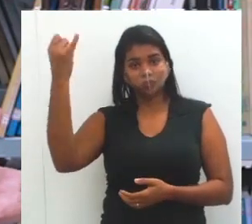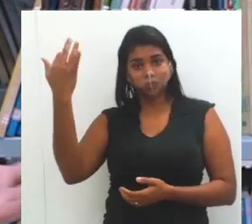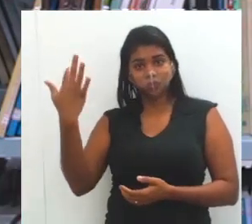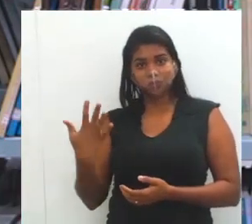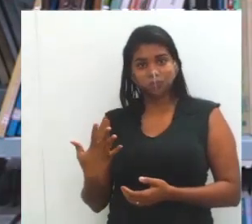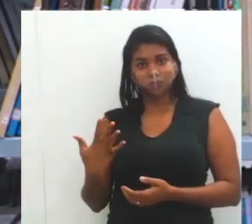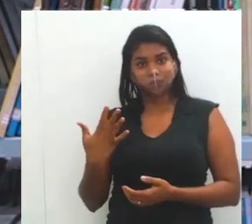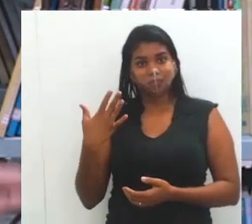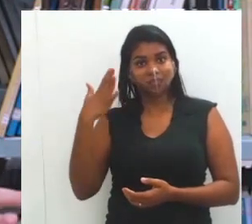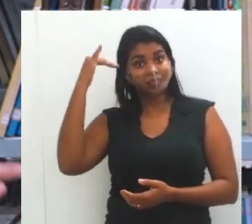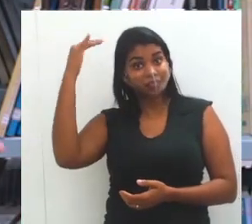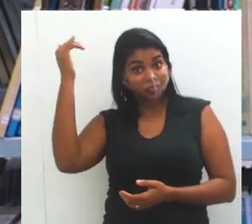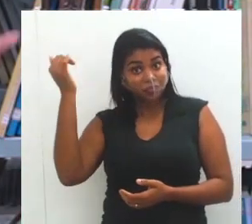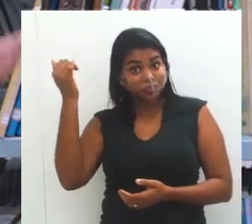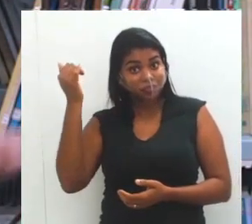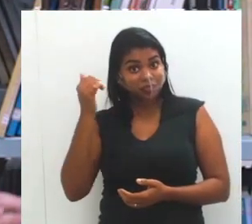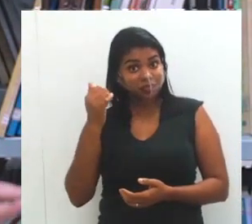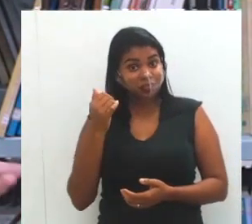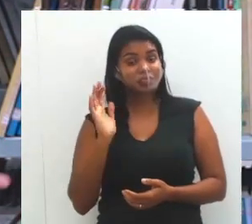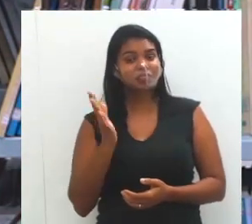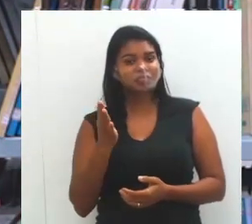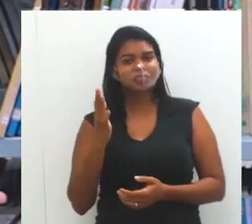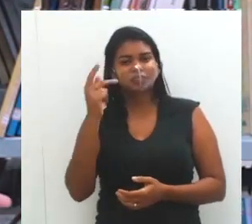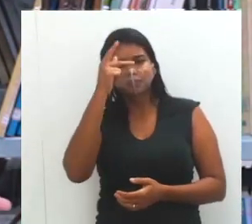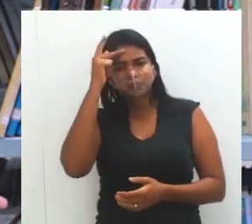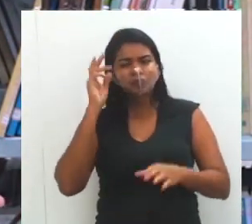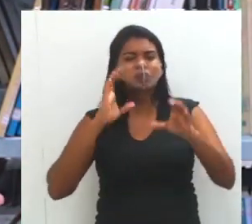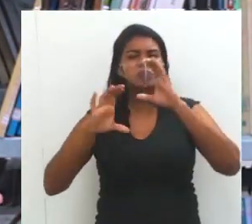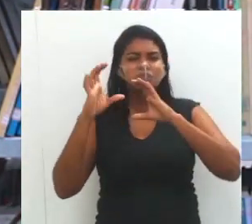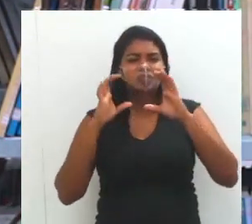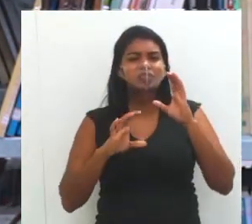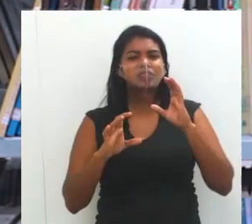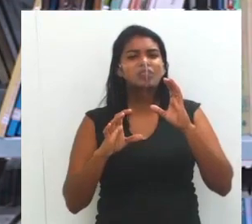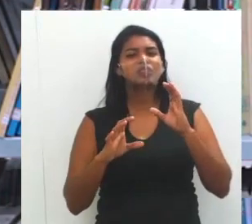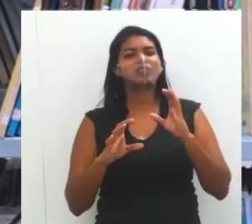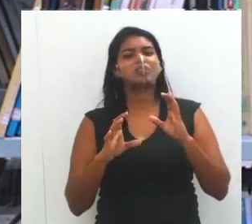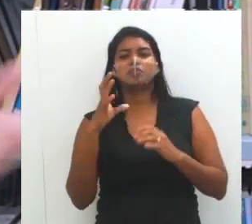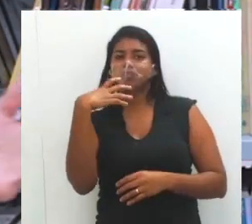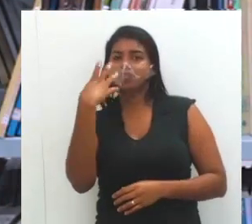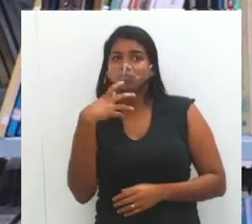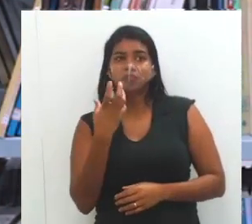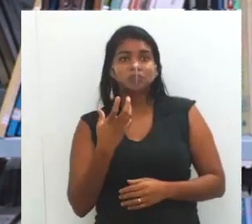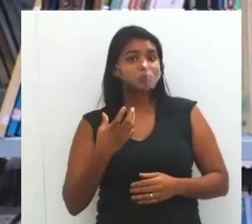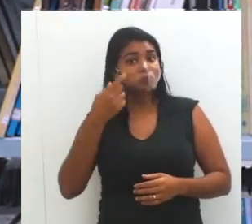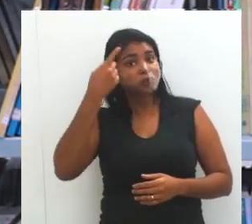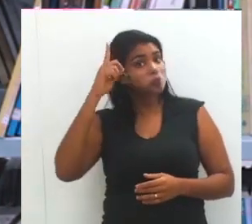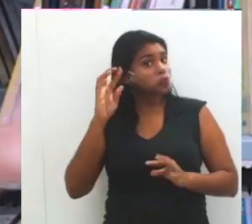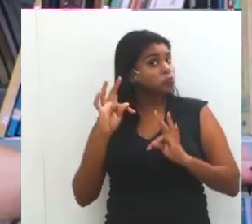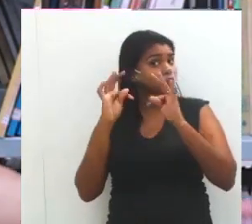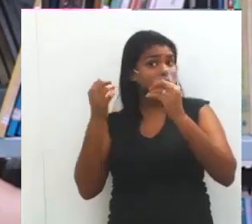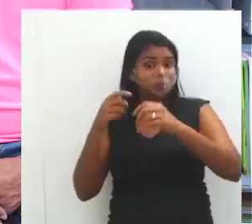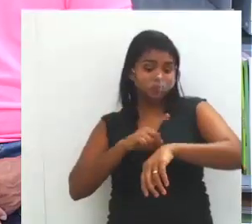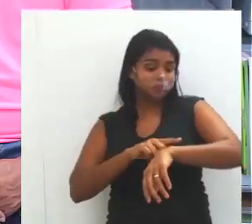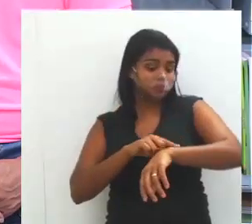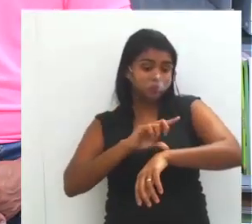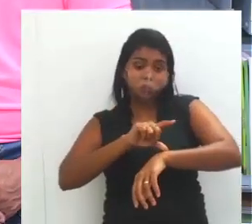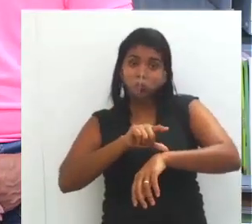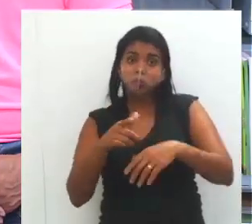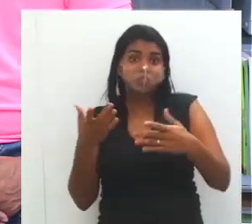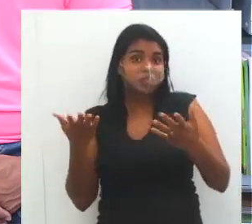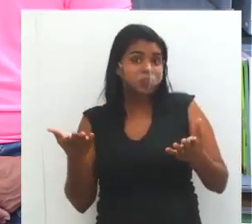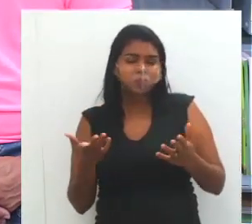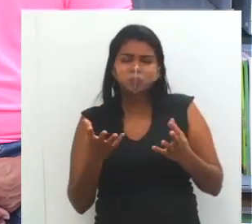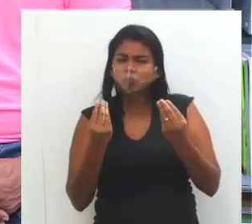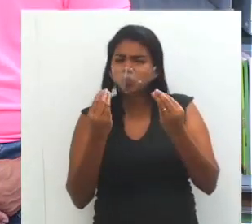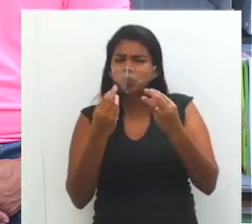falar dos sucessos que foram interpretados por Luiz Gonzaga, nós acho que iríamos passar horas aqui falando